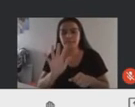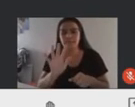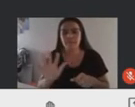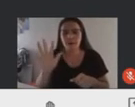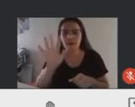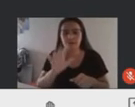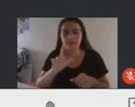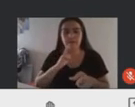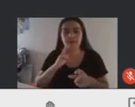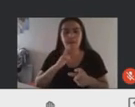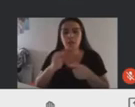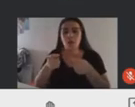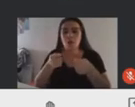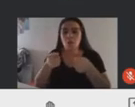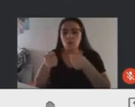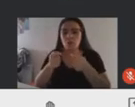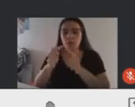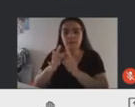temperatura aqui.